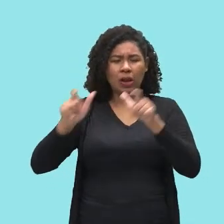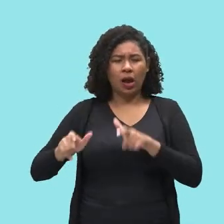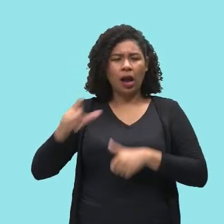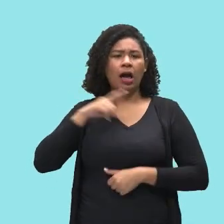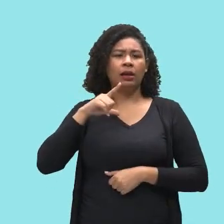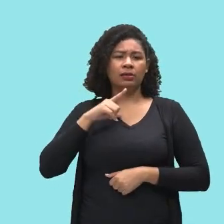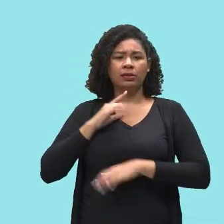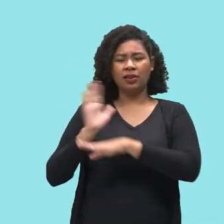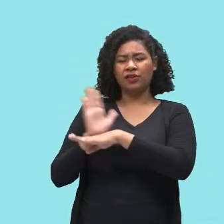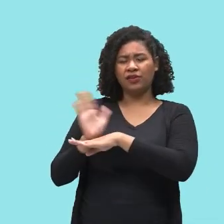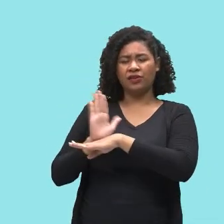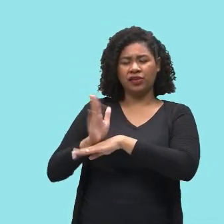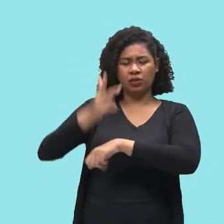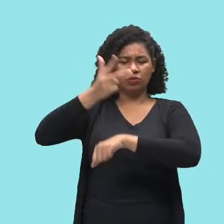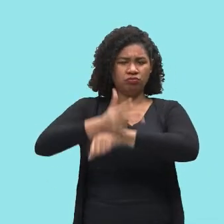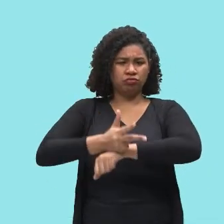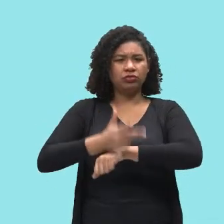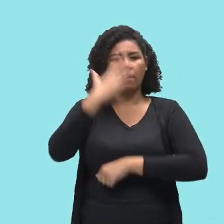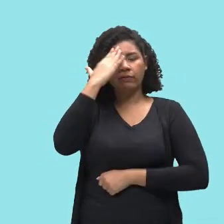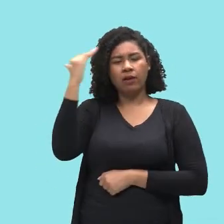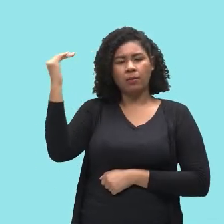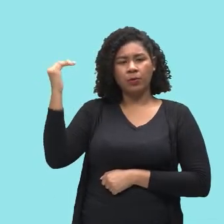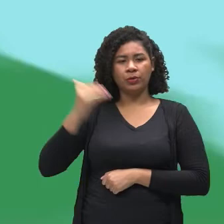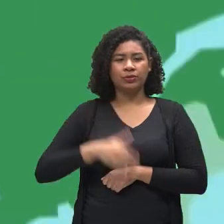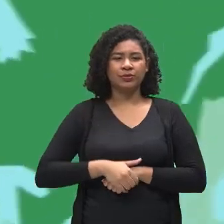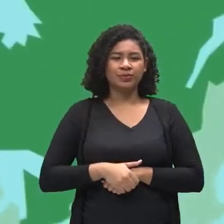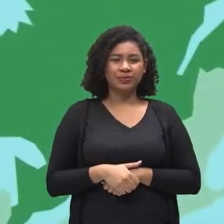do longa-metragem Senhor dos Anéis.